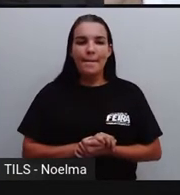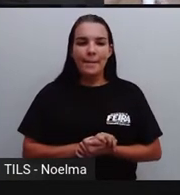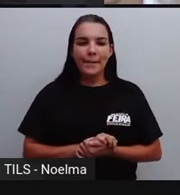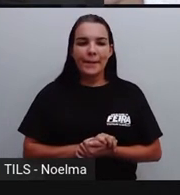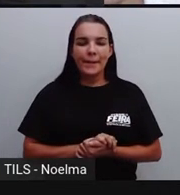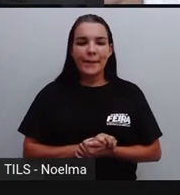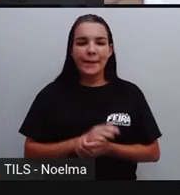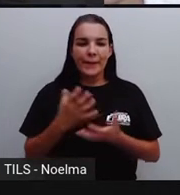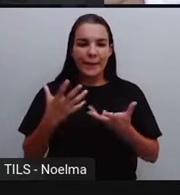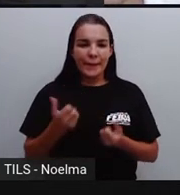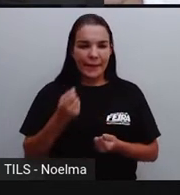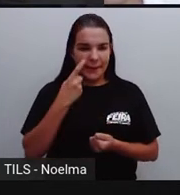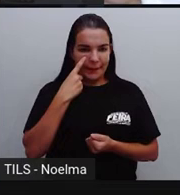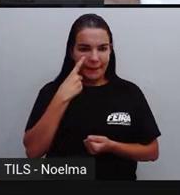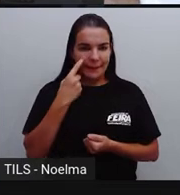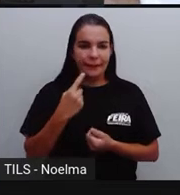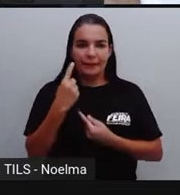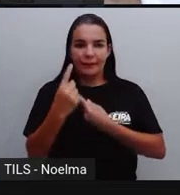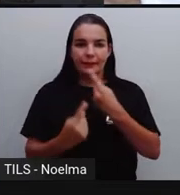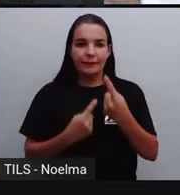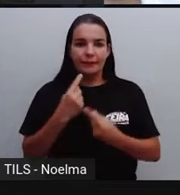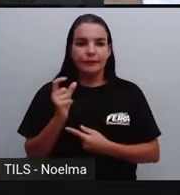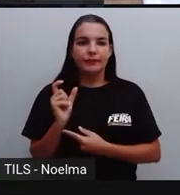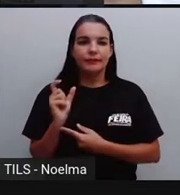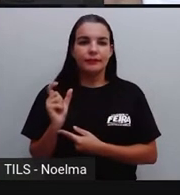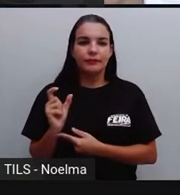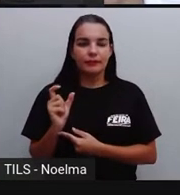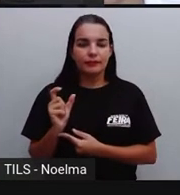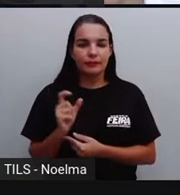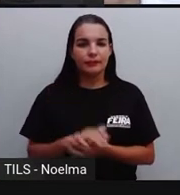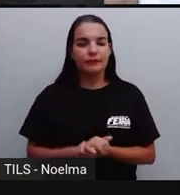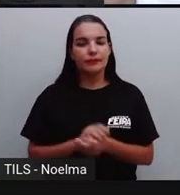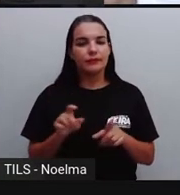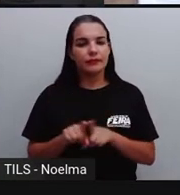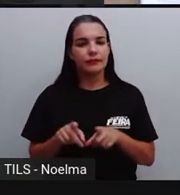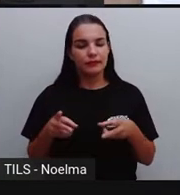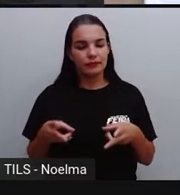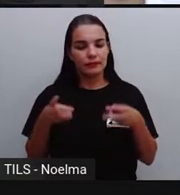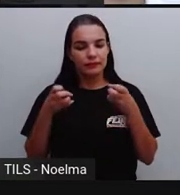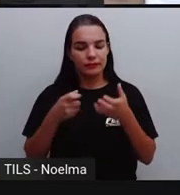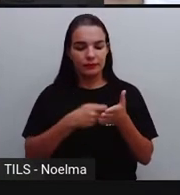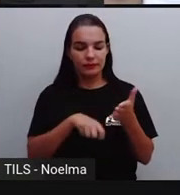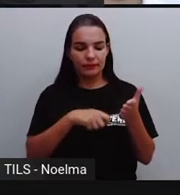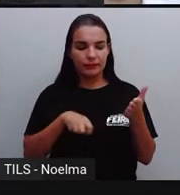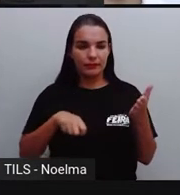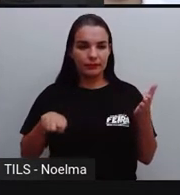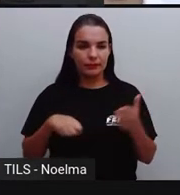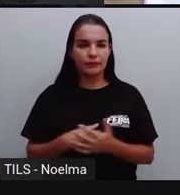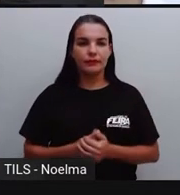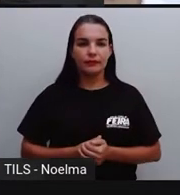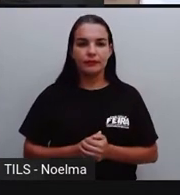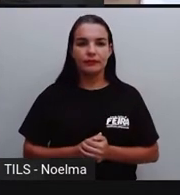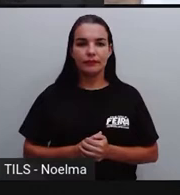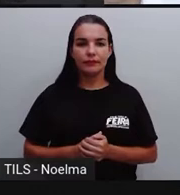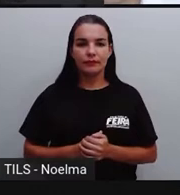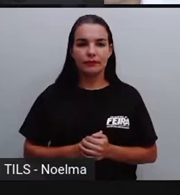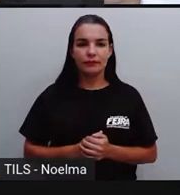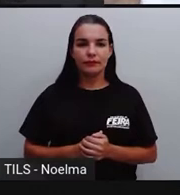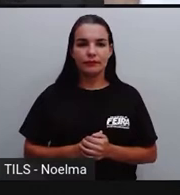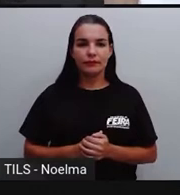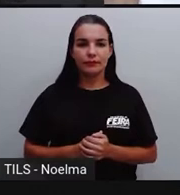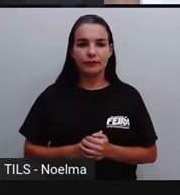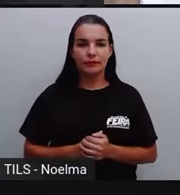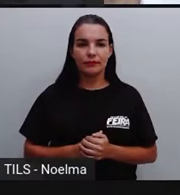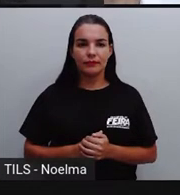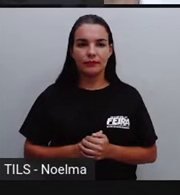bom? A gente vai pronunciar agora essas palavrinhas e também observar a escrita. Então, olha lá. Pronunciando